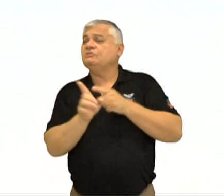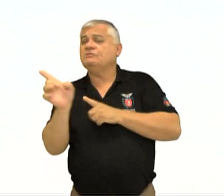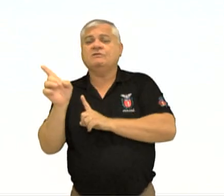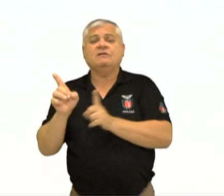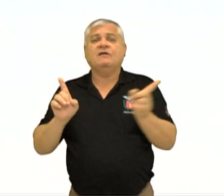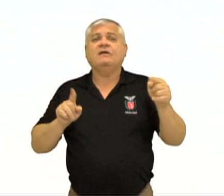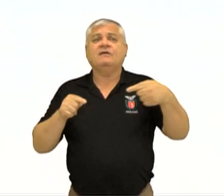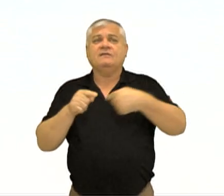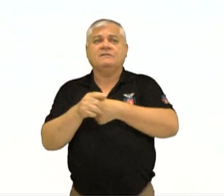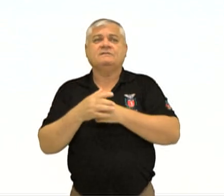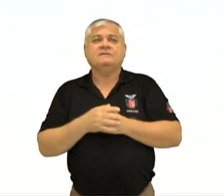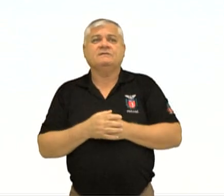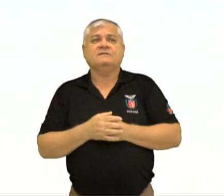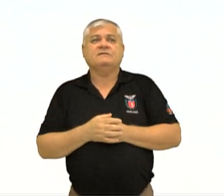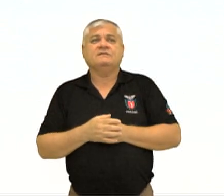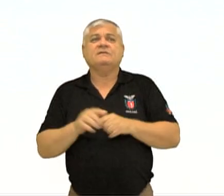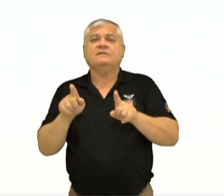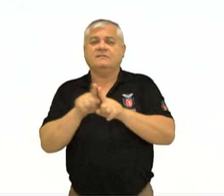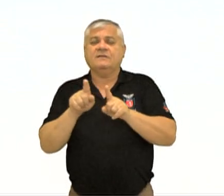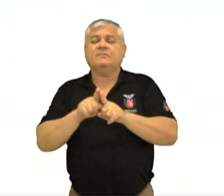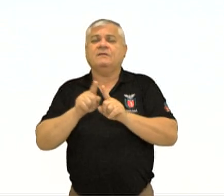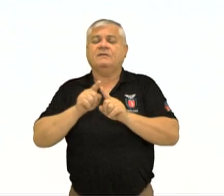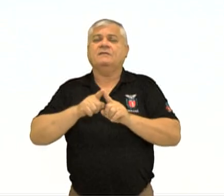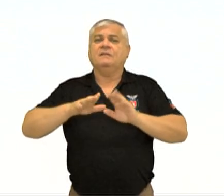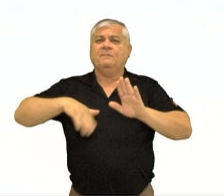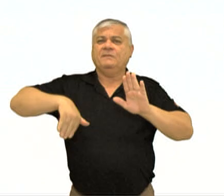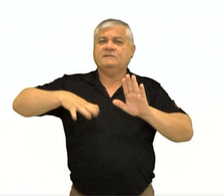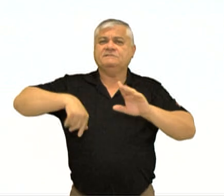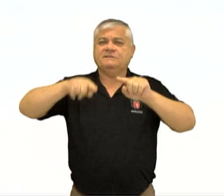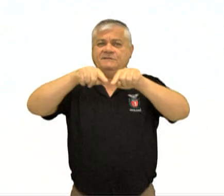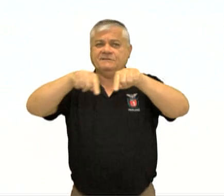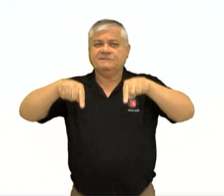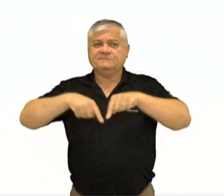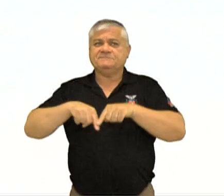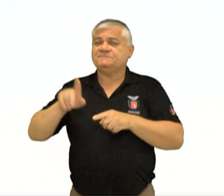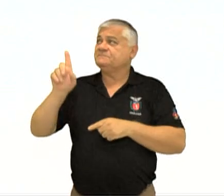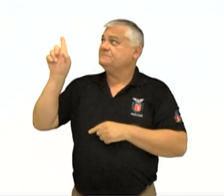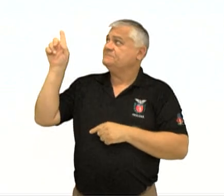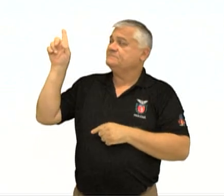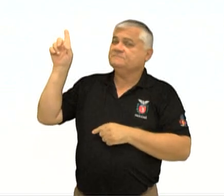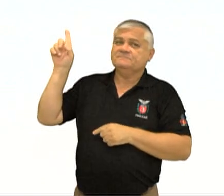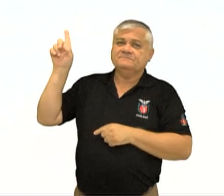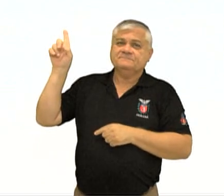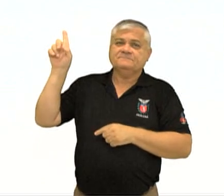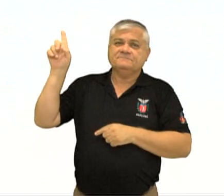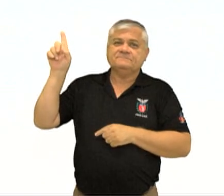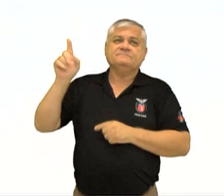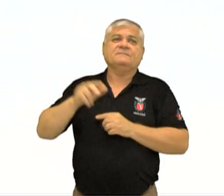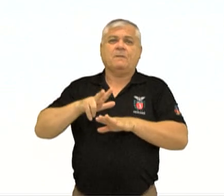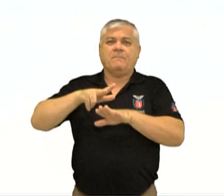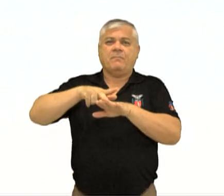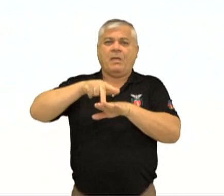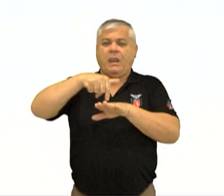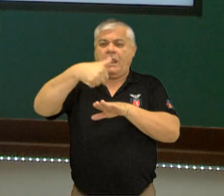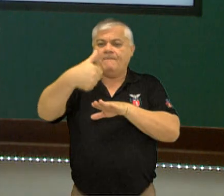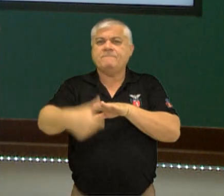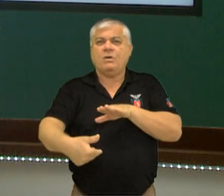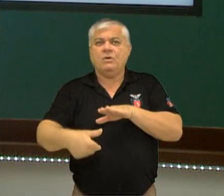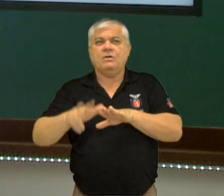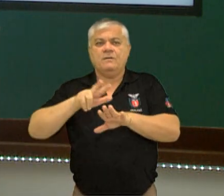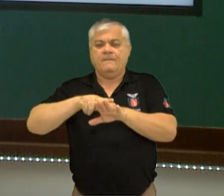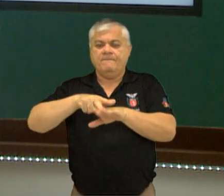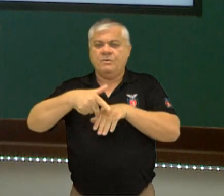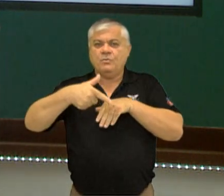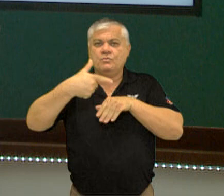diferentes. E aqui o caso da piscina, né? Sempre tem uma desse aqui, né? A famosa pegadinha do Faustão lá. Né, a gente tem muito dessa. O